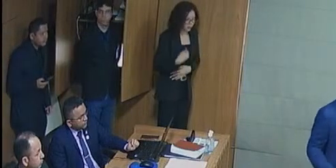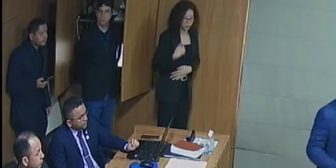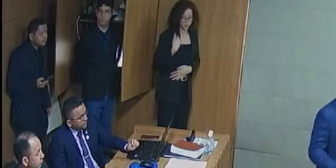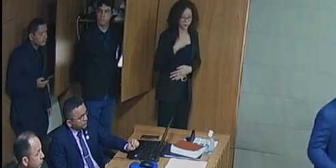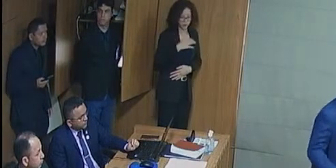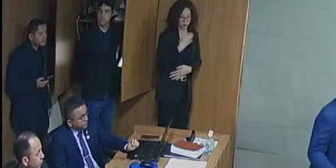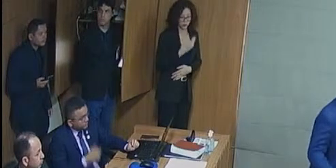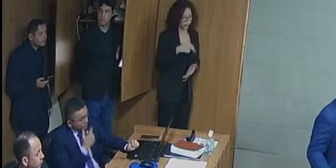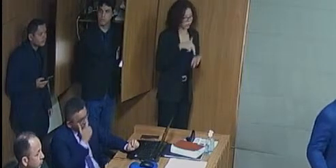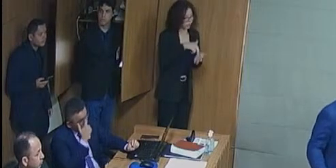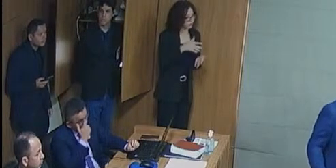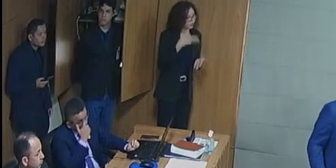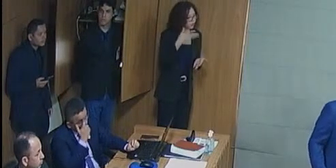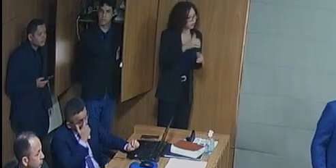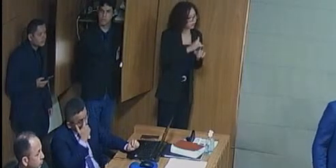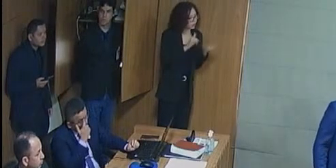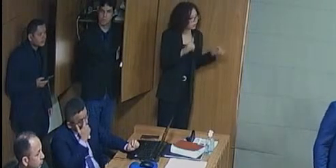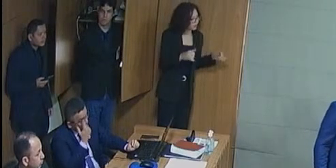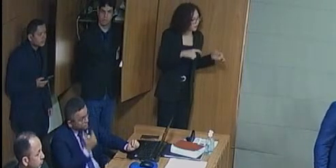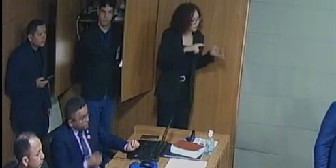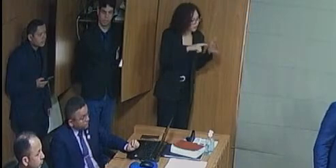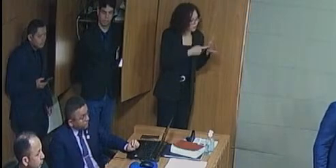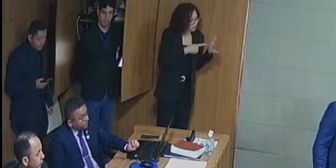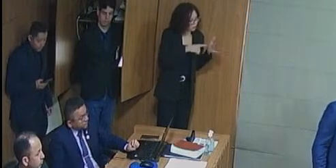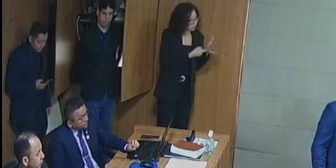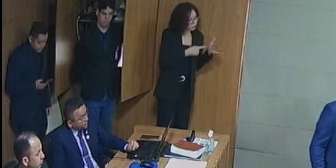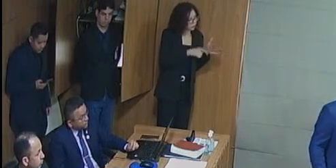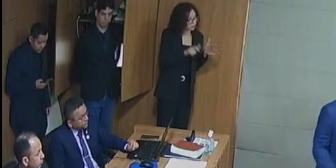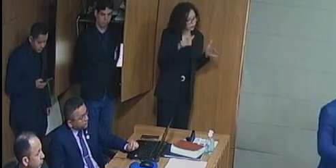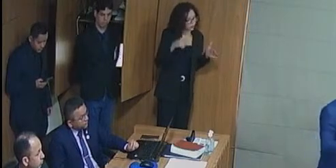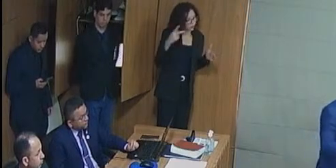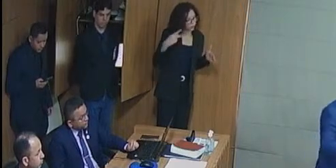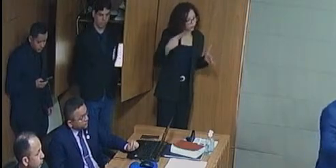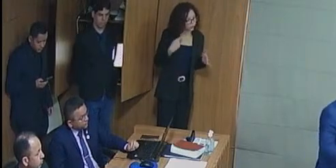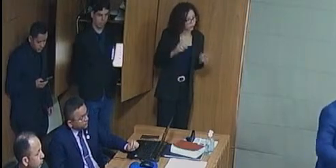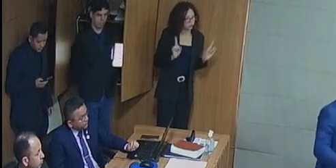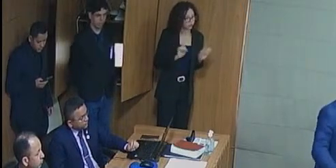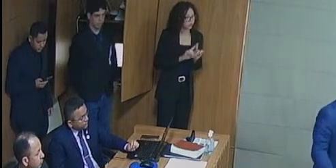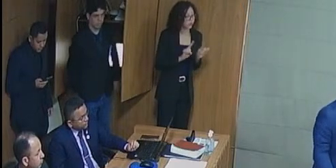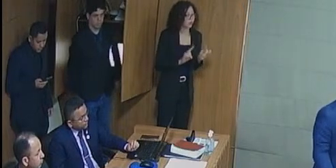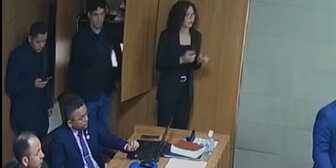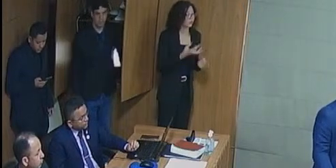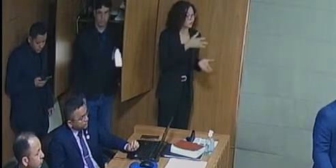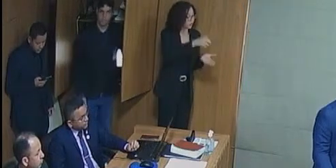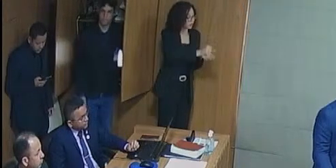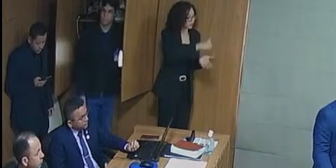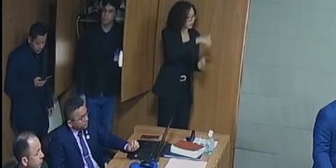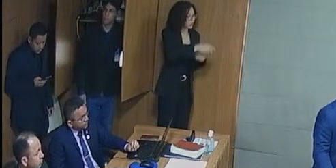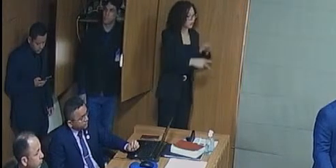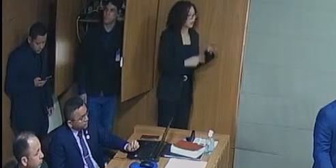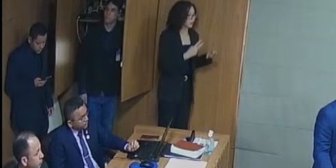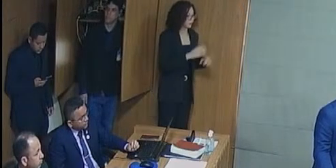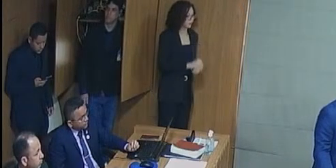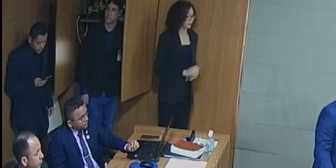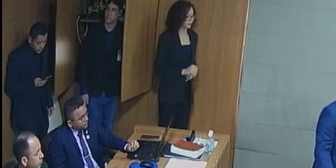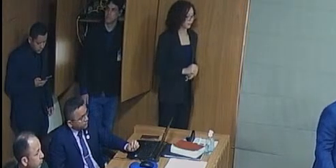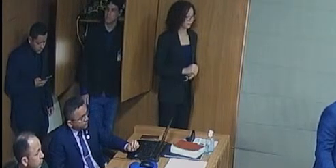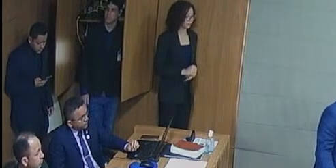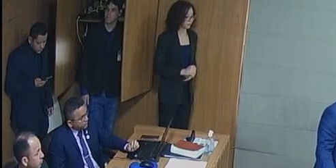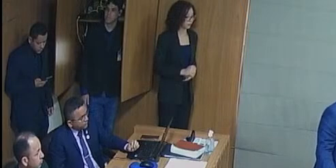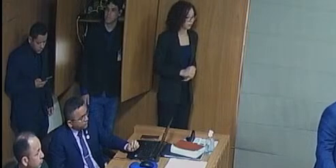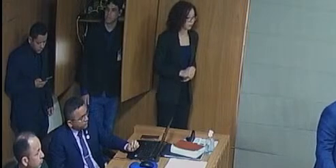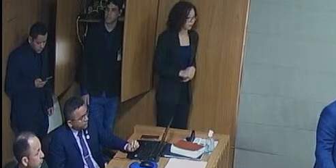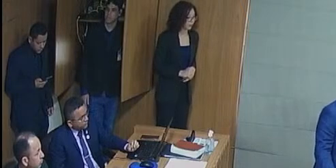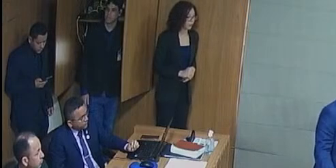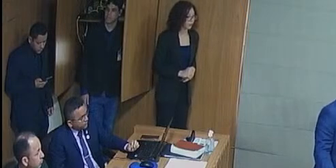de subir à Tribuna e denunciar um promotor de justiça digo isso deixo registrado nos anais dessa casa muito corta